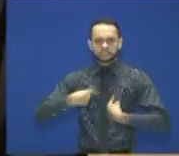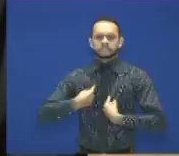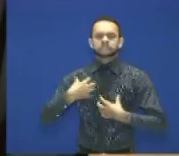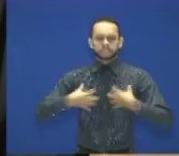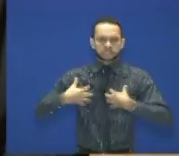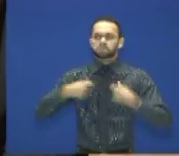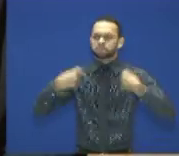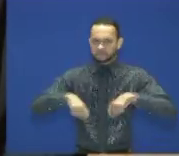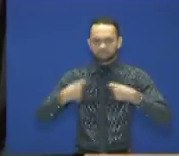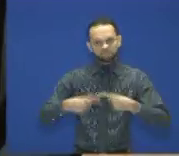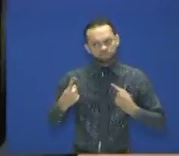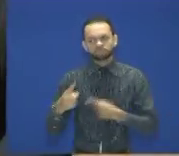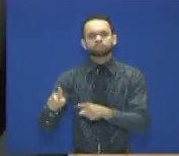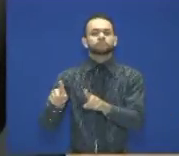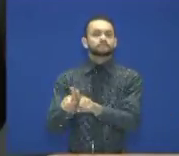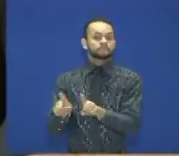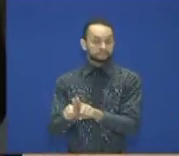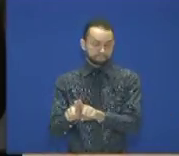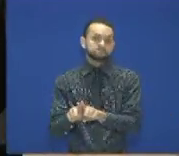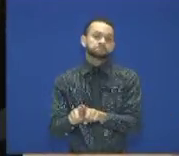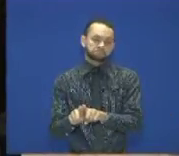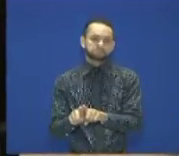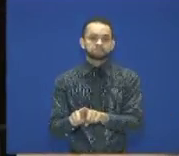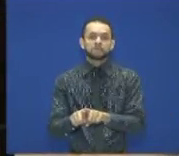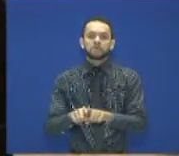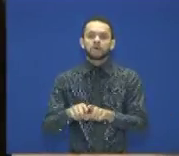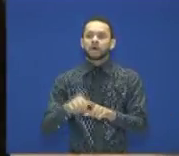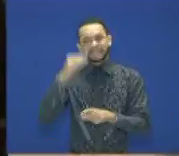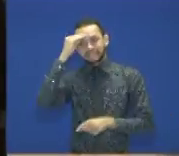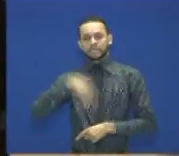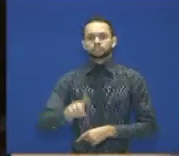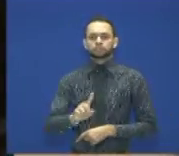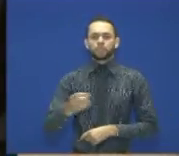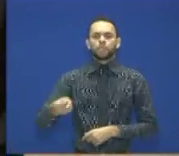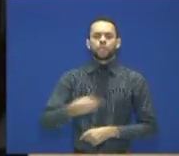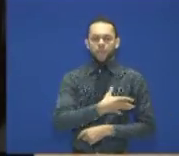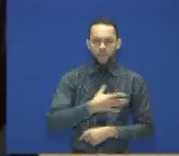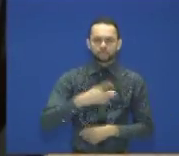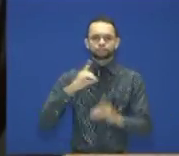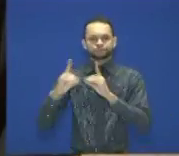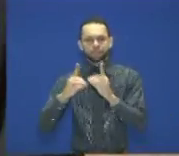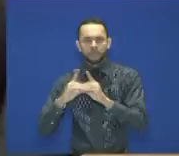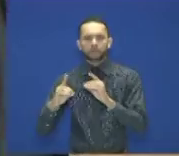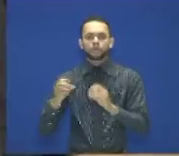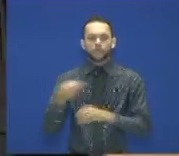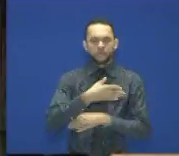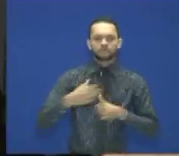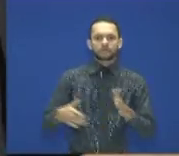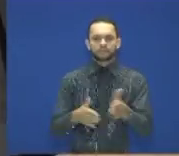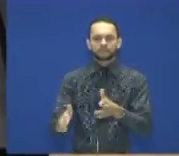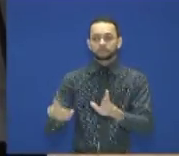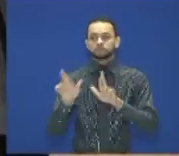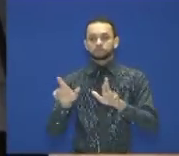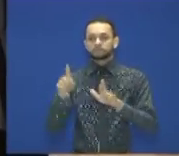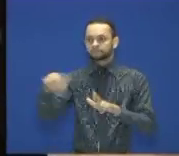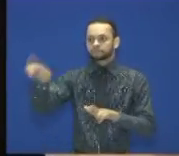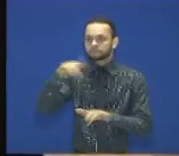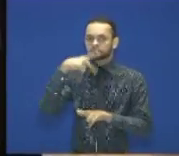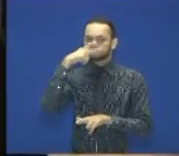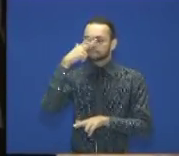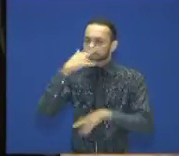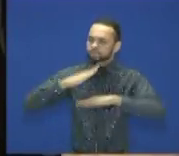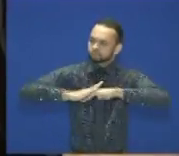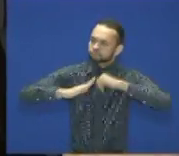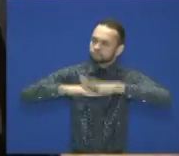novas experiências, novos diálogos, novos caminhos. Espero que vocês façam história, que vocês continuem